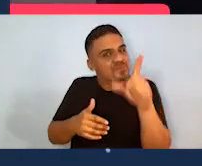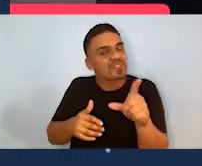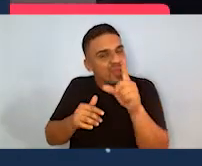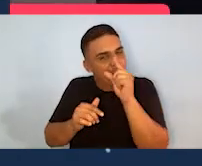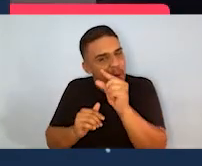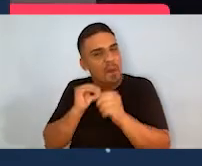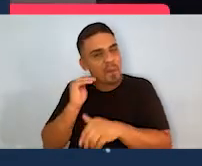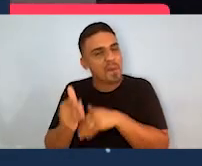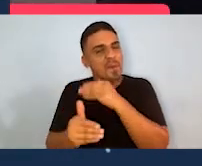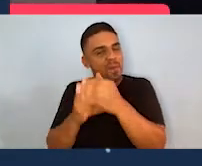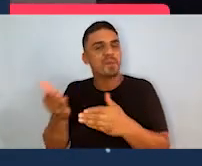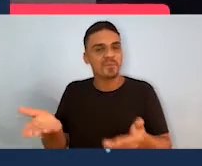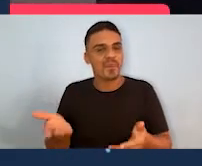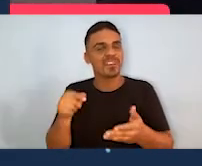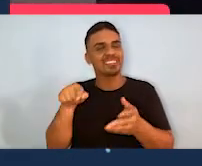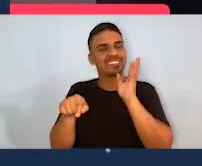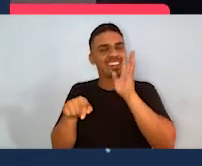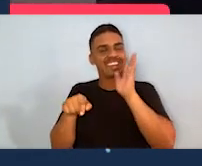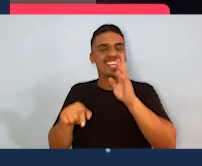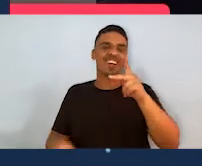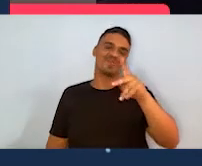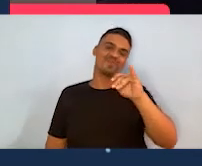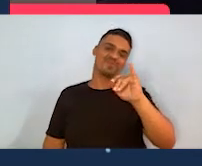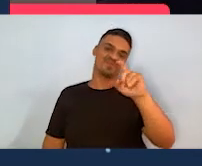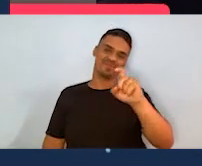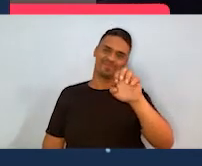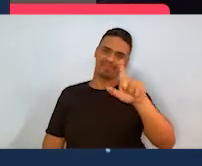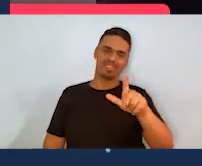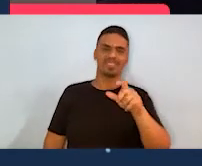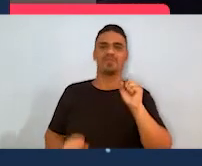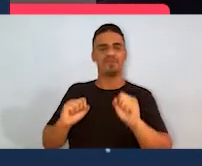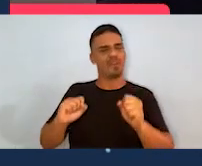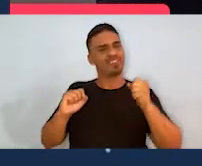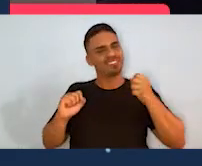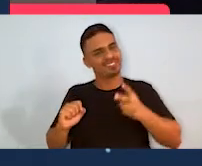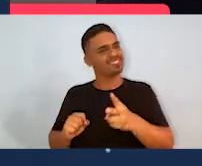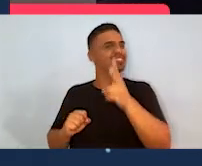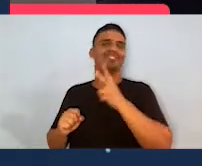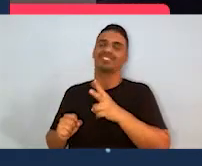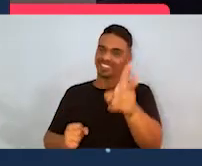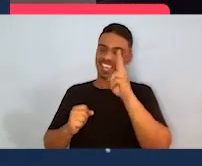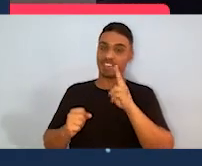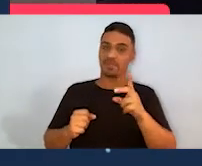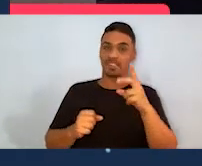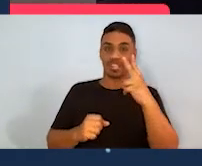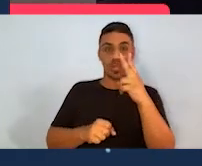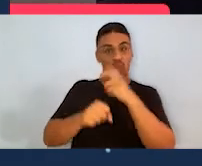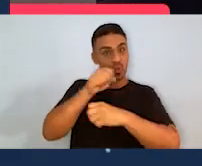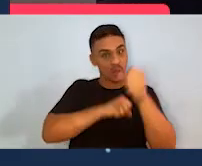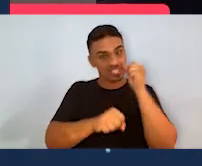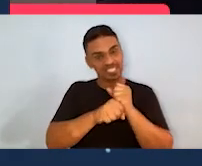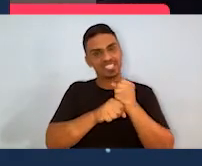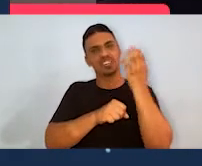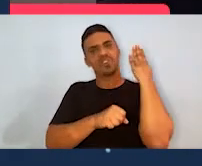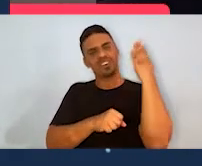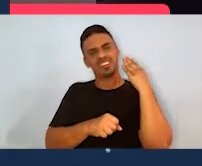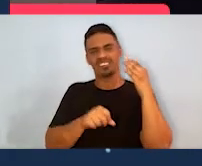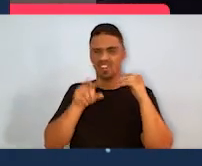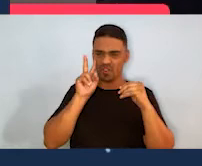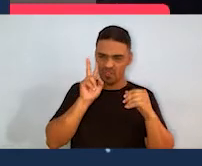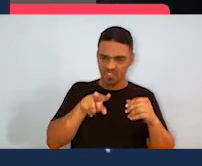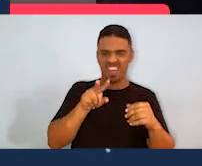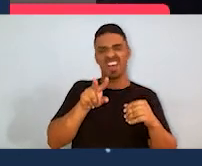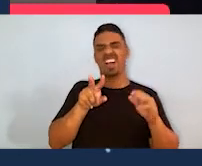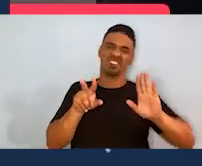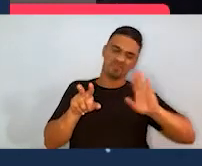fui arrumando, que essa é a parte legal, né? Pixel art você pode arrumar para sempre. Tem arte minha que eu mexo de 2 anos atrás, eu abro e falo, putz,